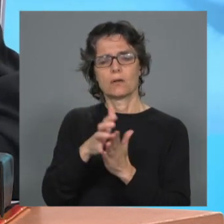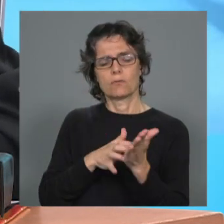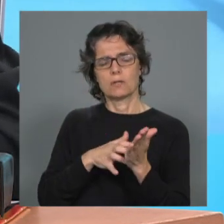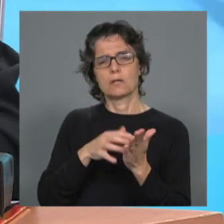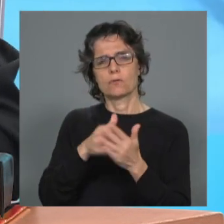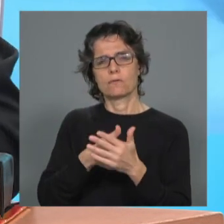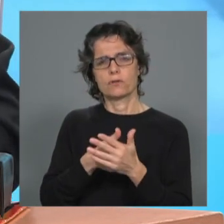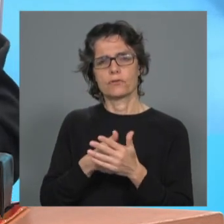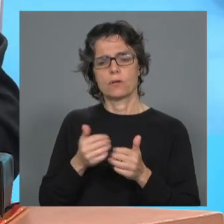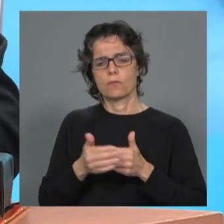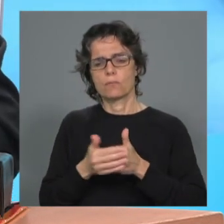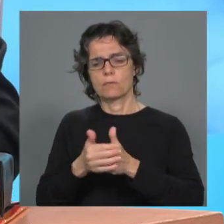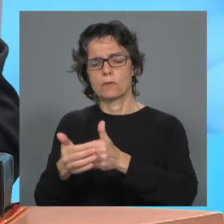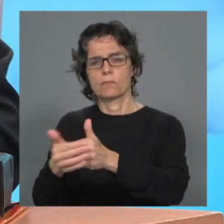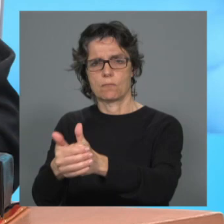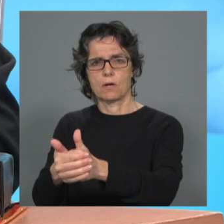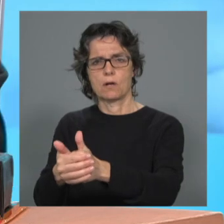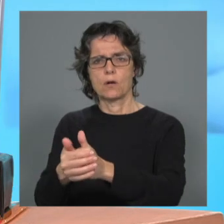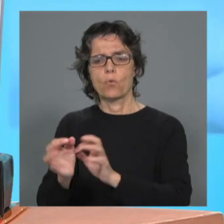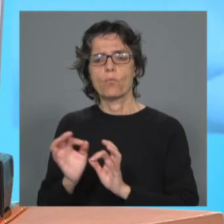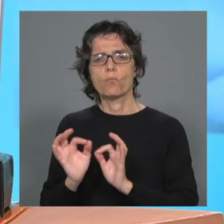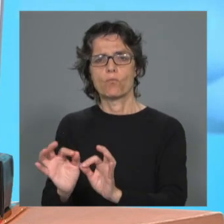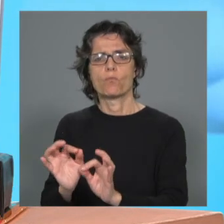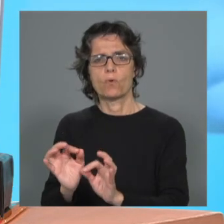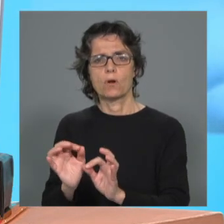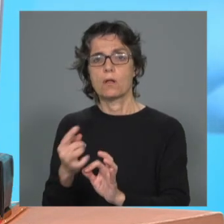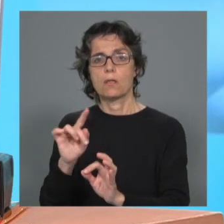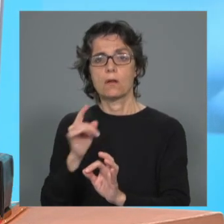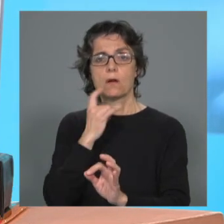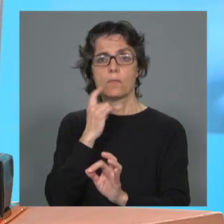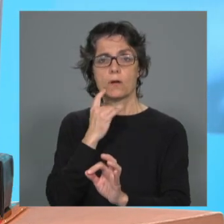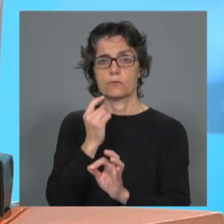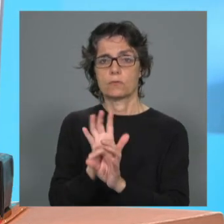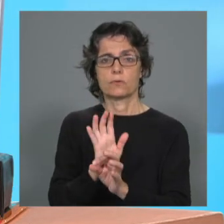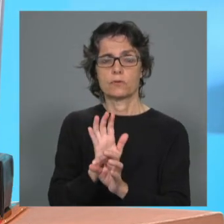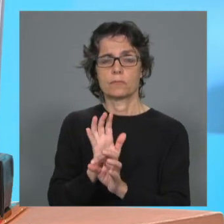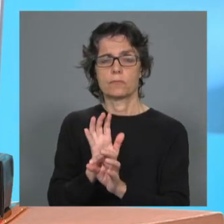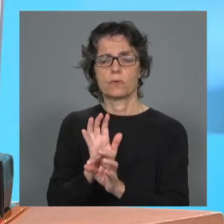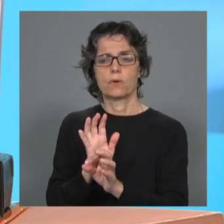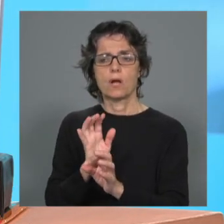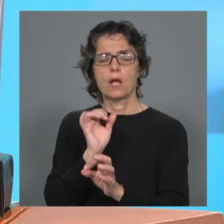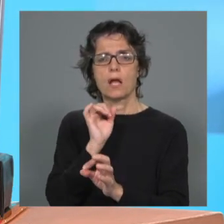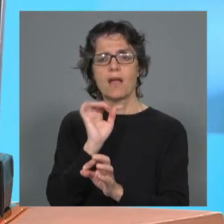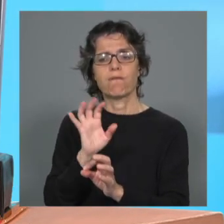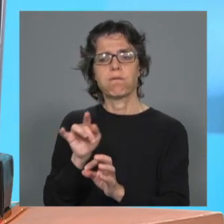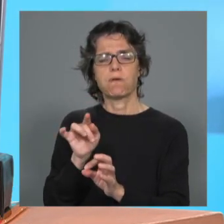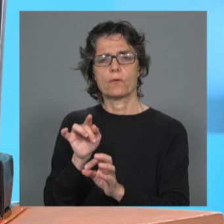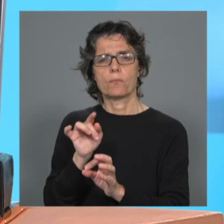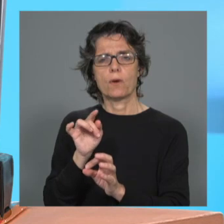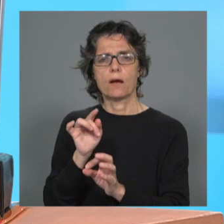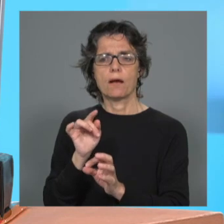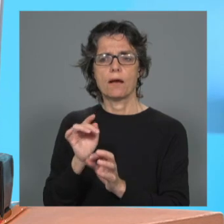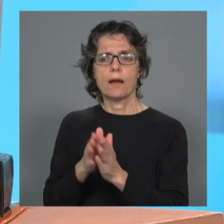seguem a sequência dos acontecimentos. Não. A Páscoa começa por ser o motivo que dá luz ao passado. Portanto, quando João